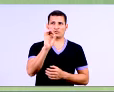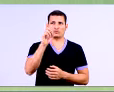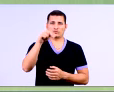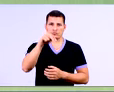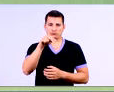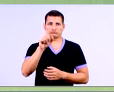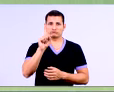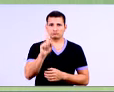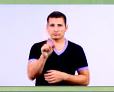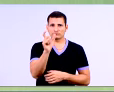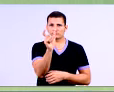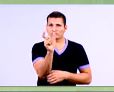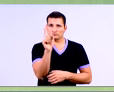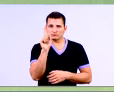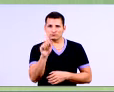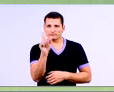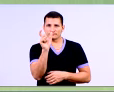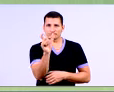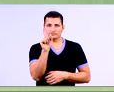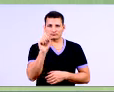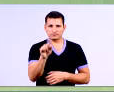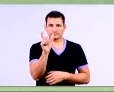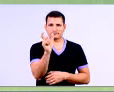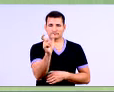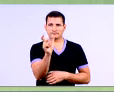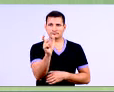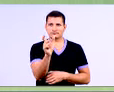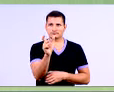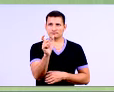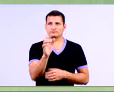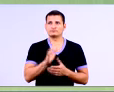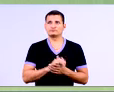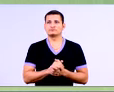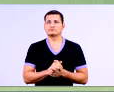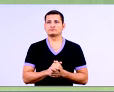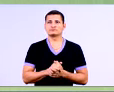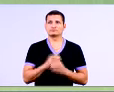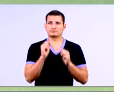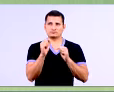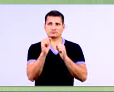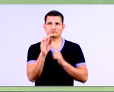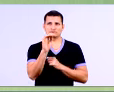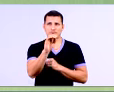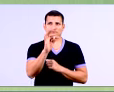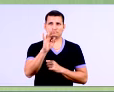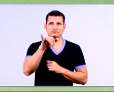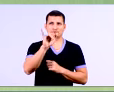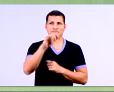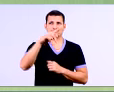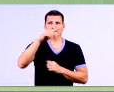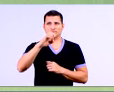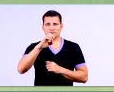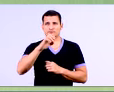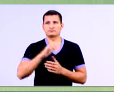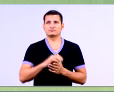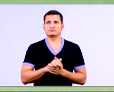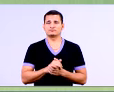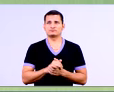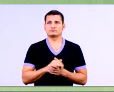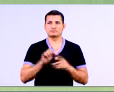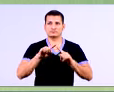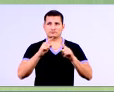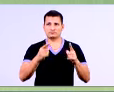pouco, é um outro tipo, é um outro type. Eu posso colocar aqui text e outras operações, mas